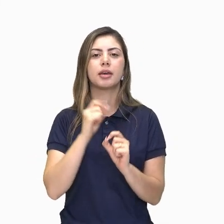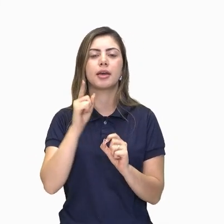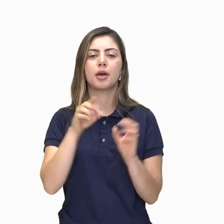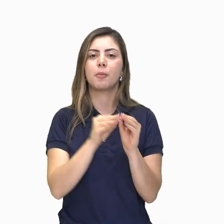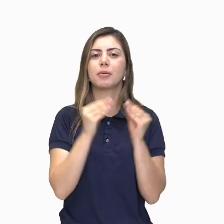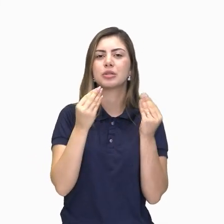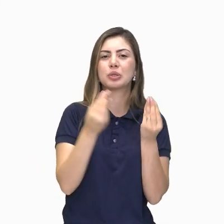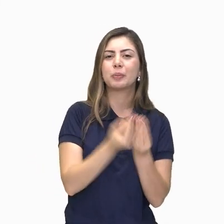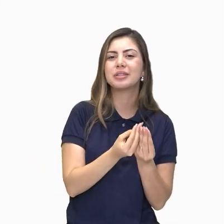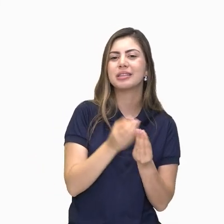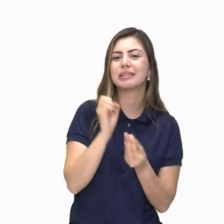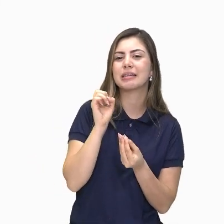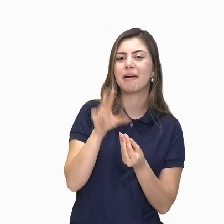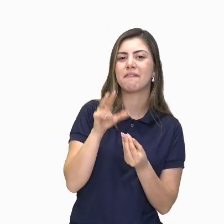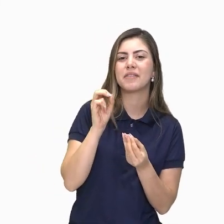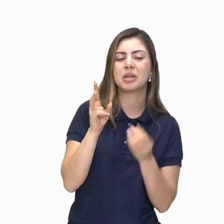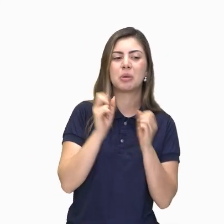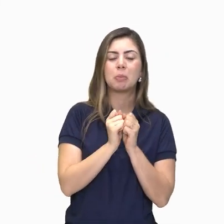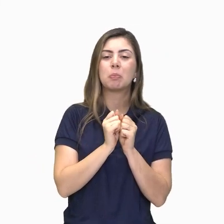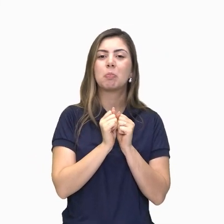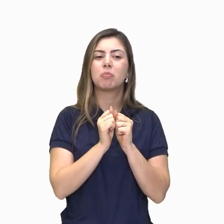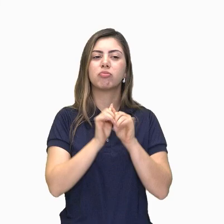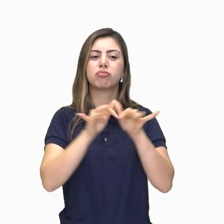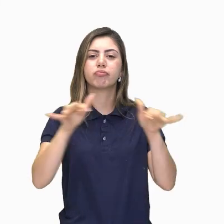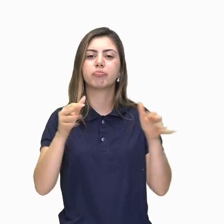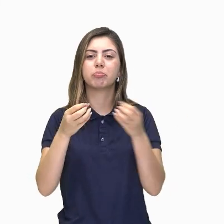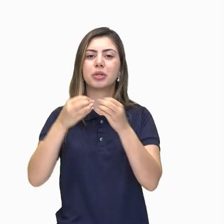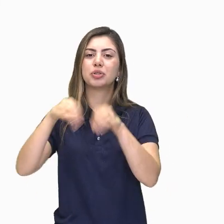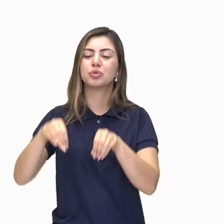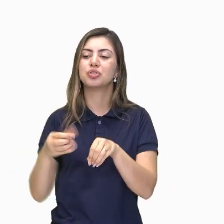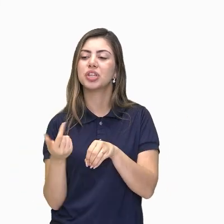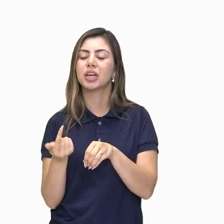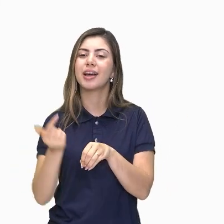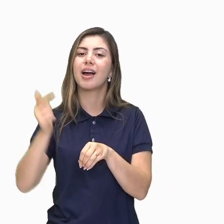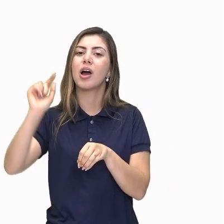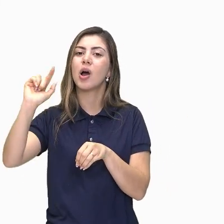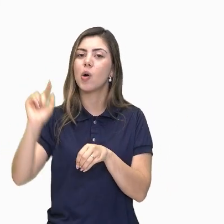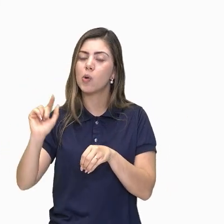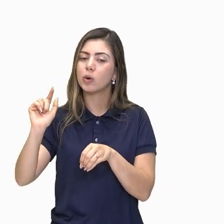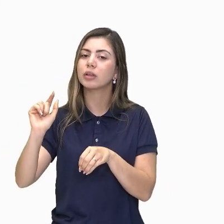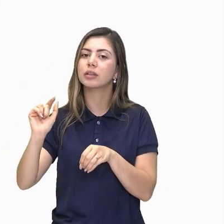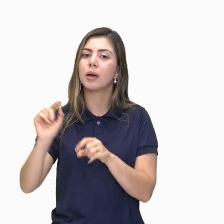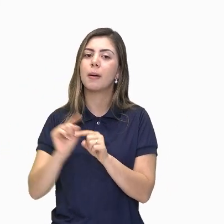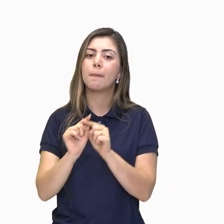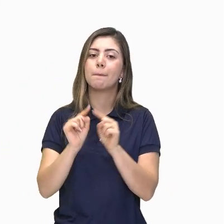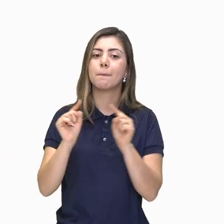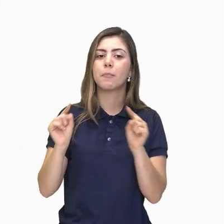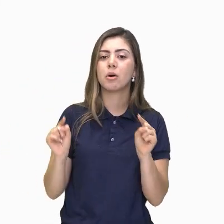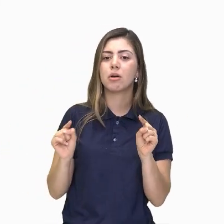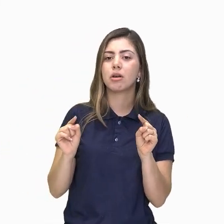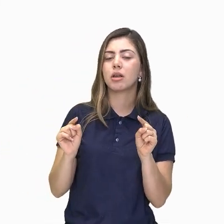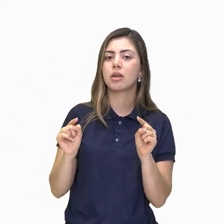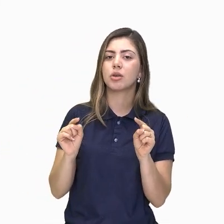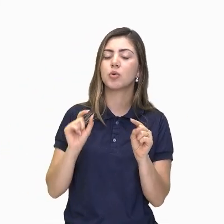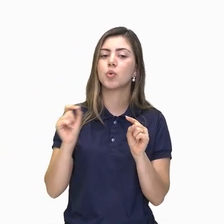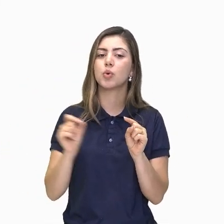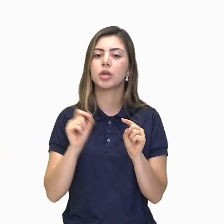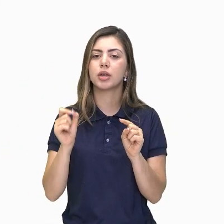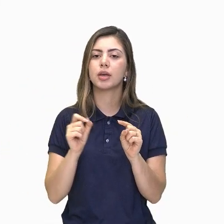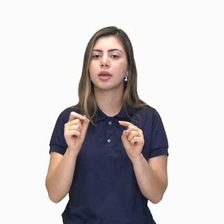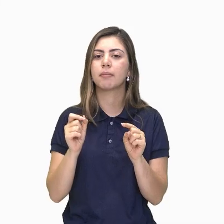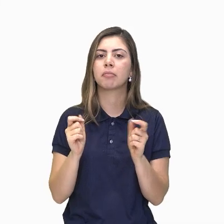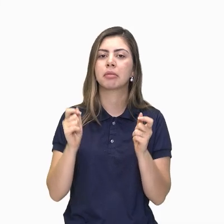essa substância inibe ou prejudica o crescimento de outra espécie sem que haja qualquer efeito benéfico para a espécie que produz